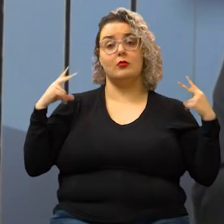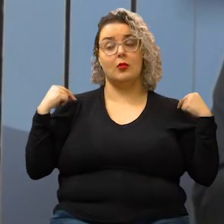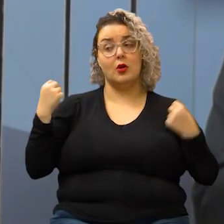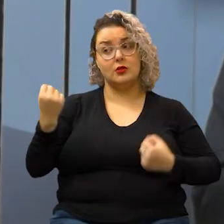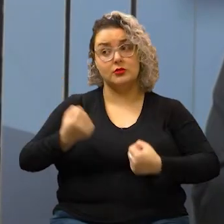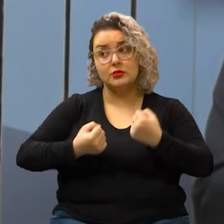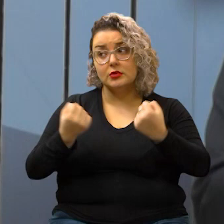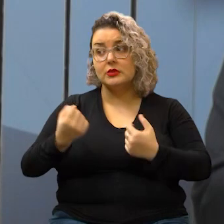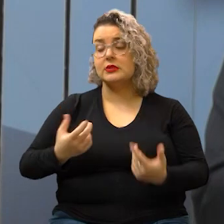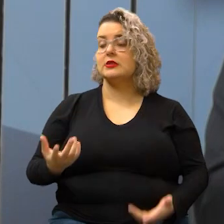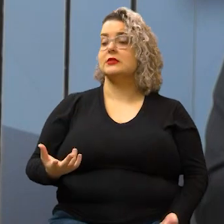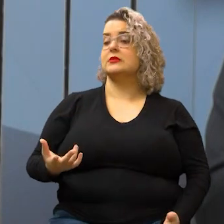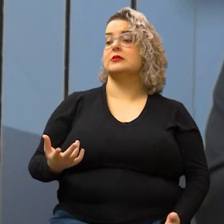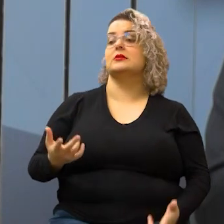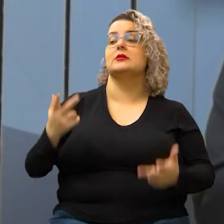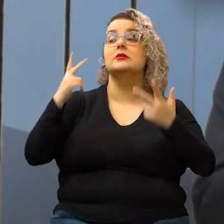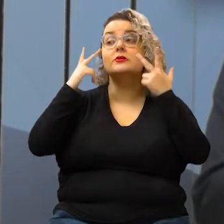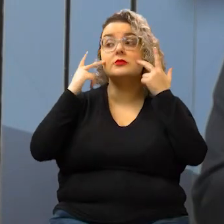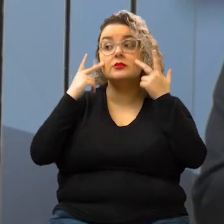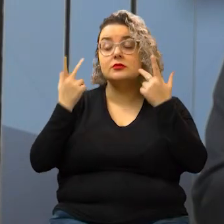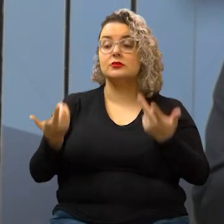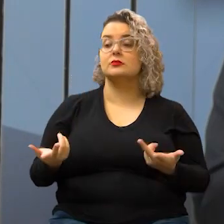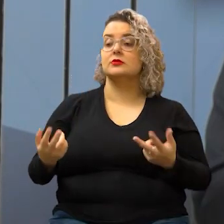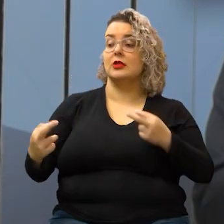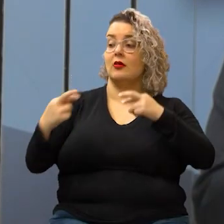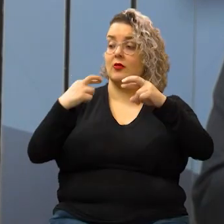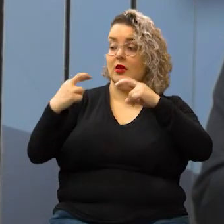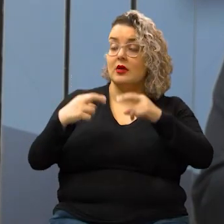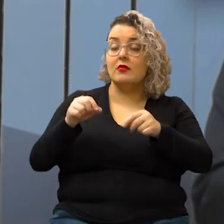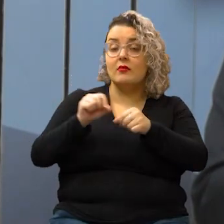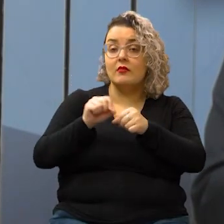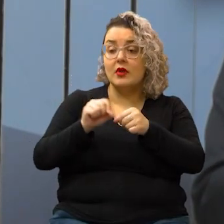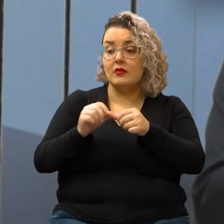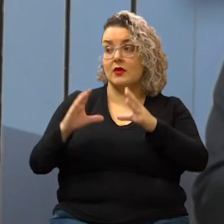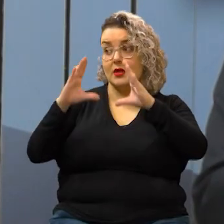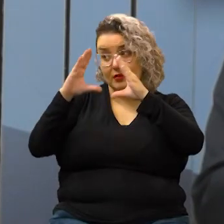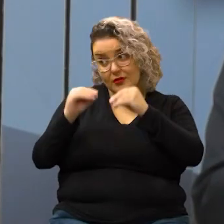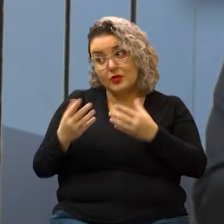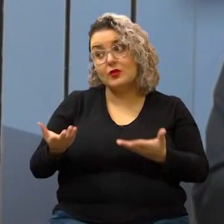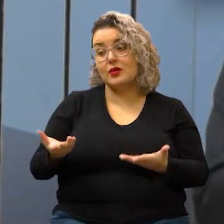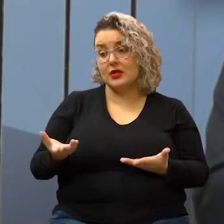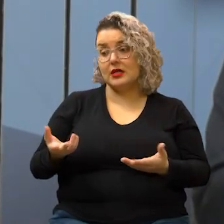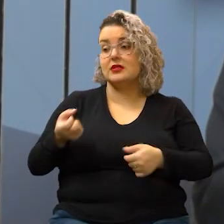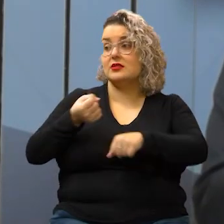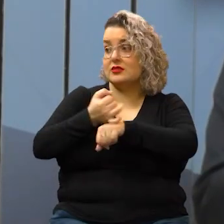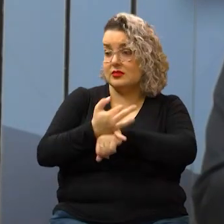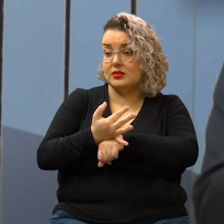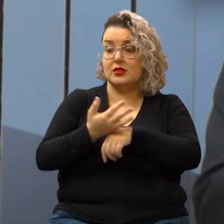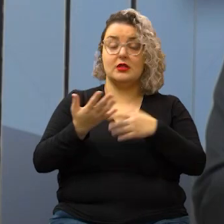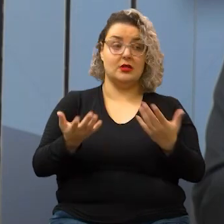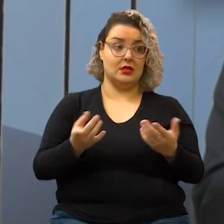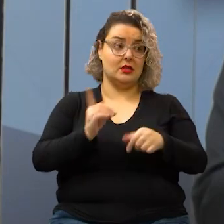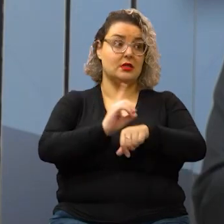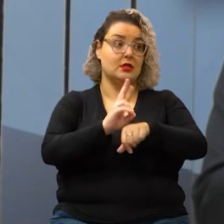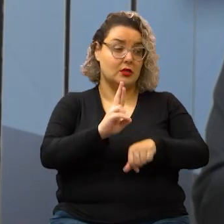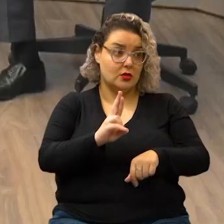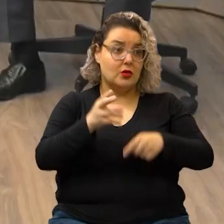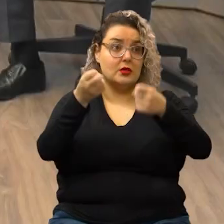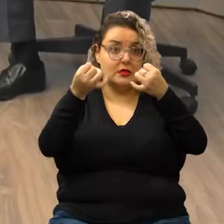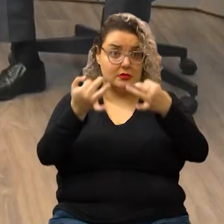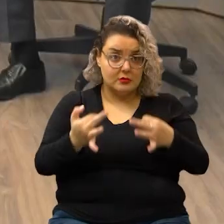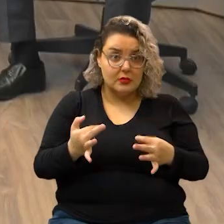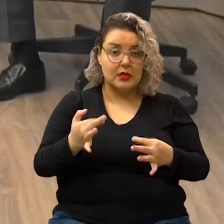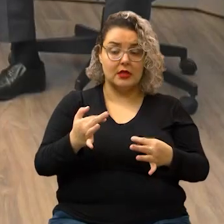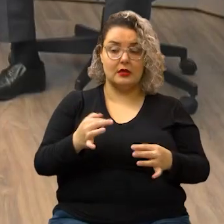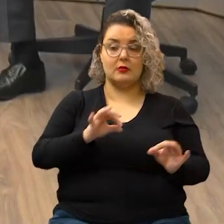e normalmente essas fiscalizações são feitas à noite, de madrugada. Então, doutor, explica para quem está